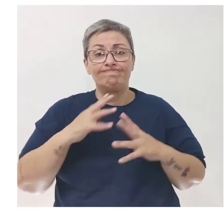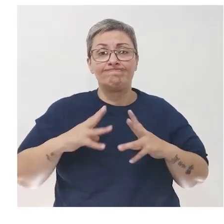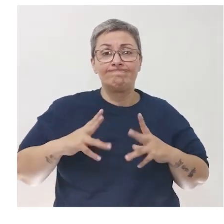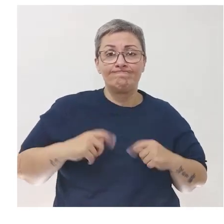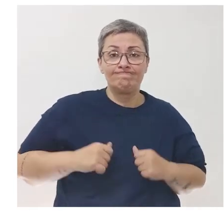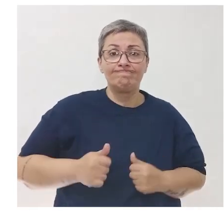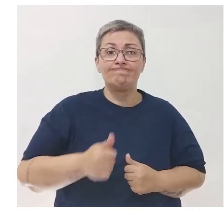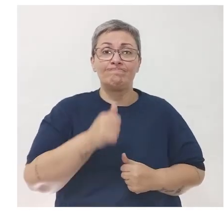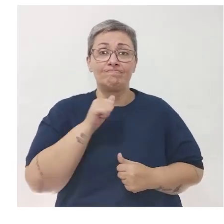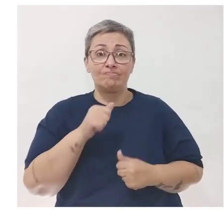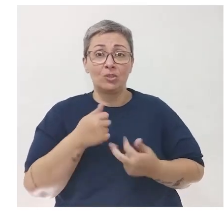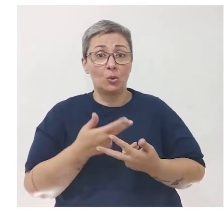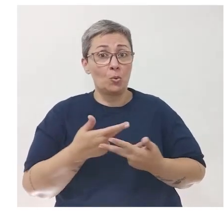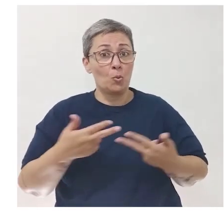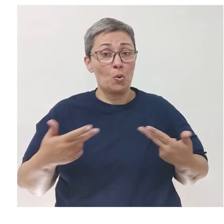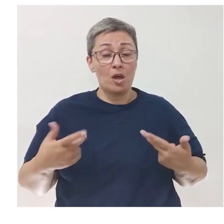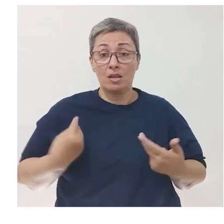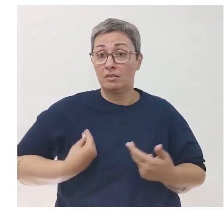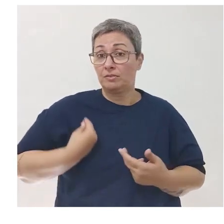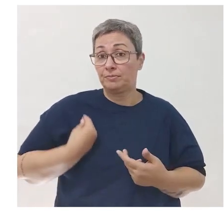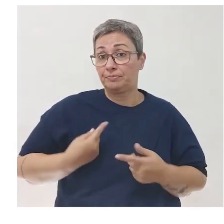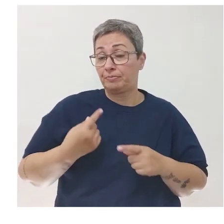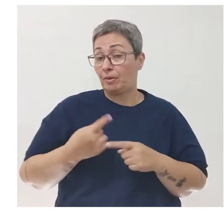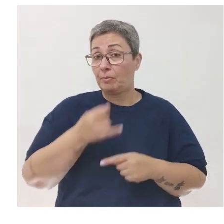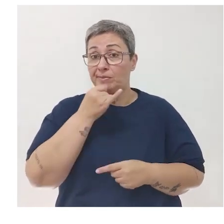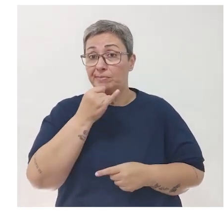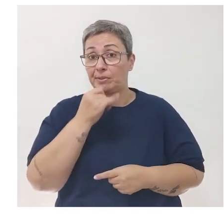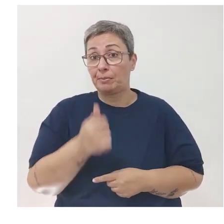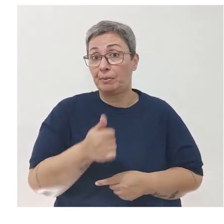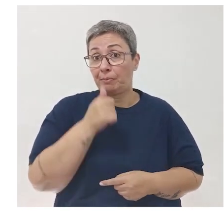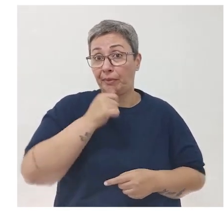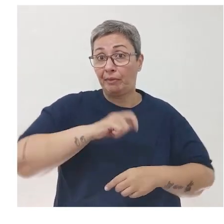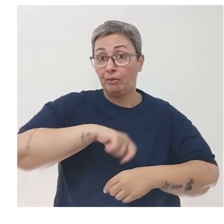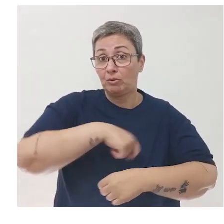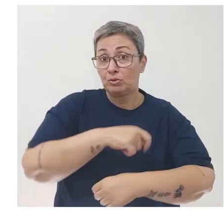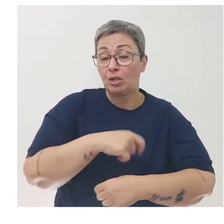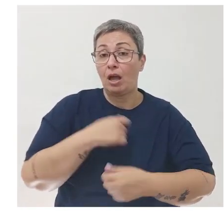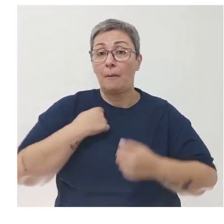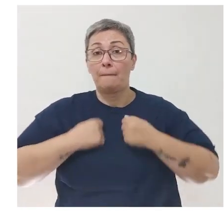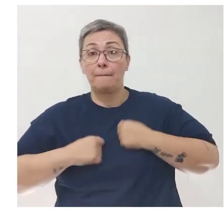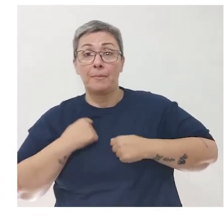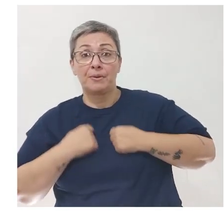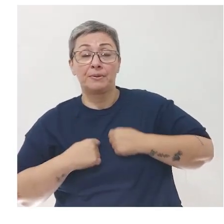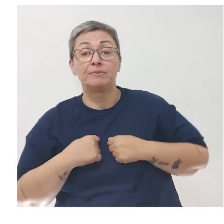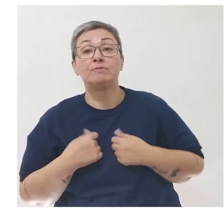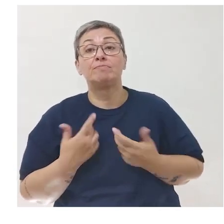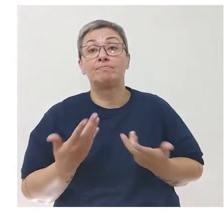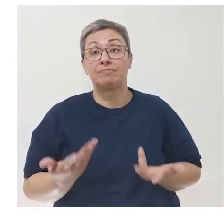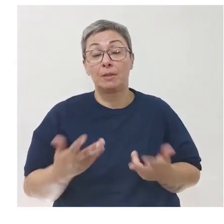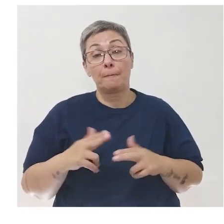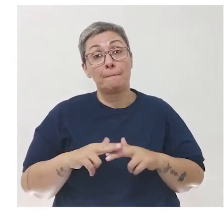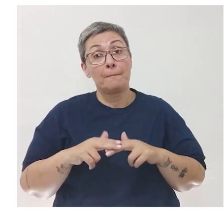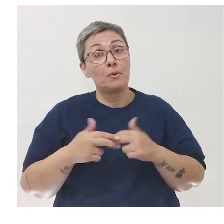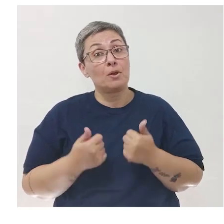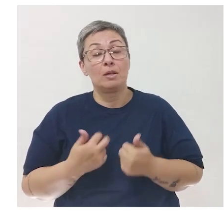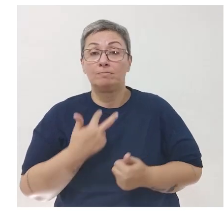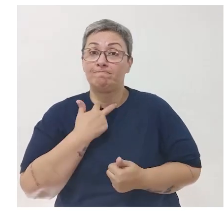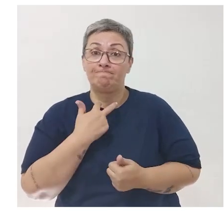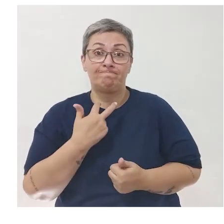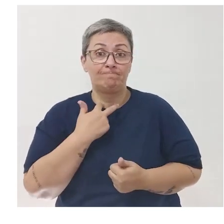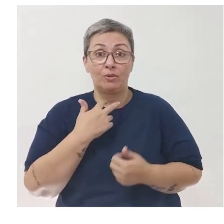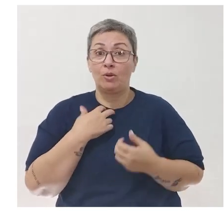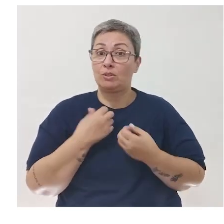suas necessidades do dia a dia, né? Como beber água, cozinhar, tomar banho. Por isso que a gente não